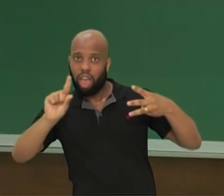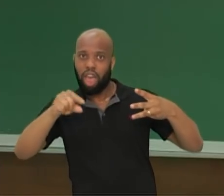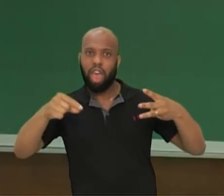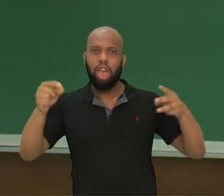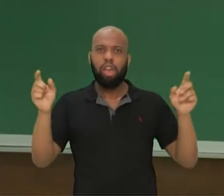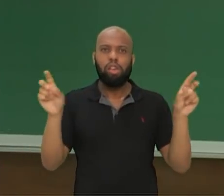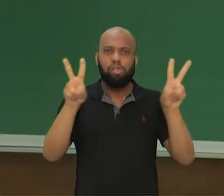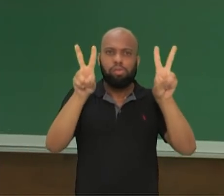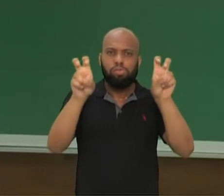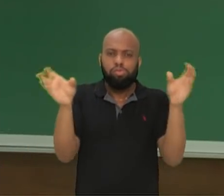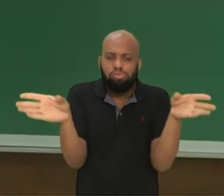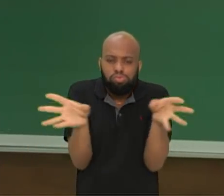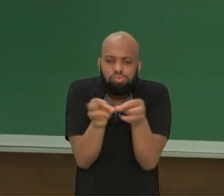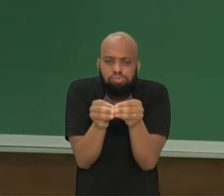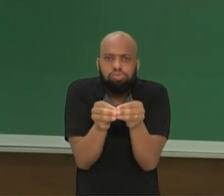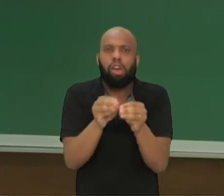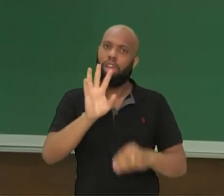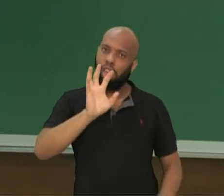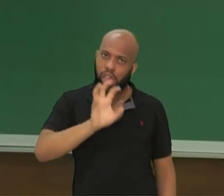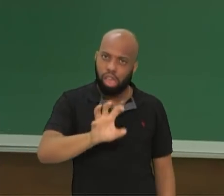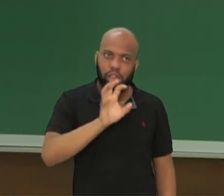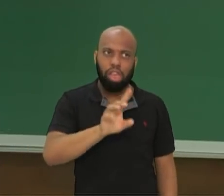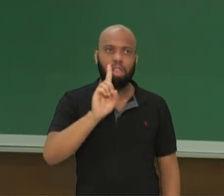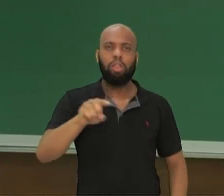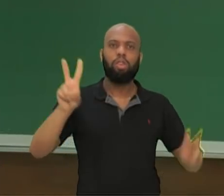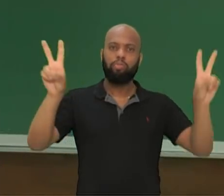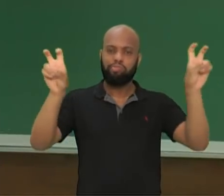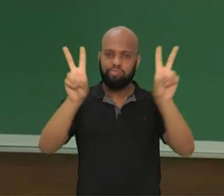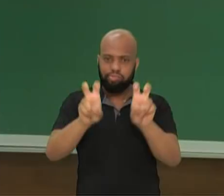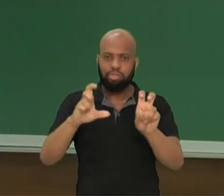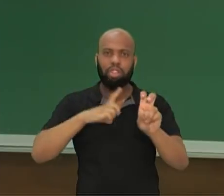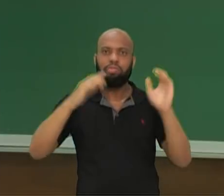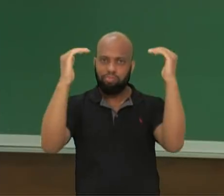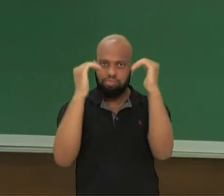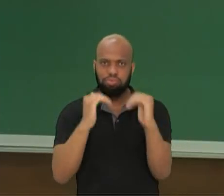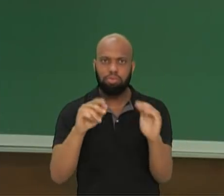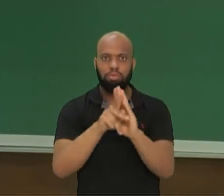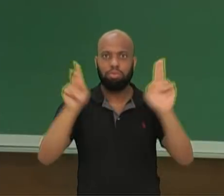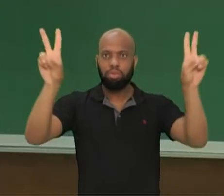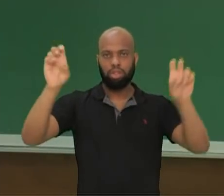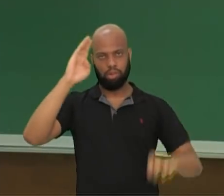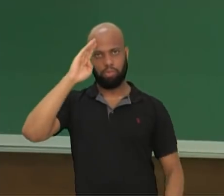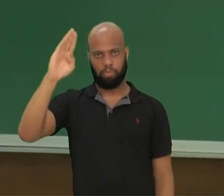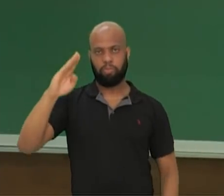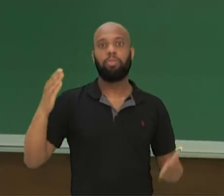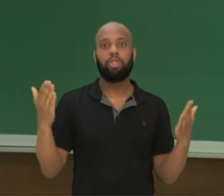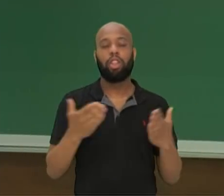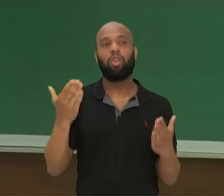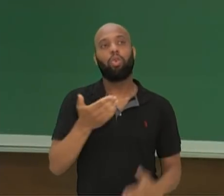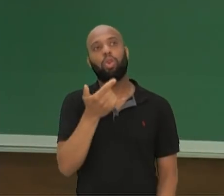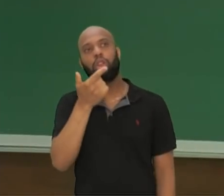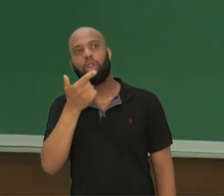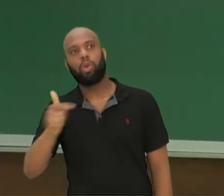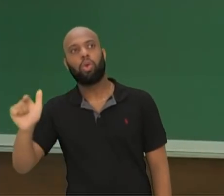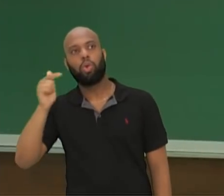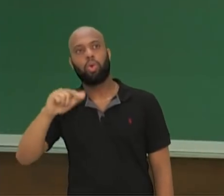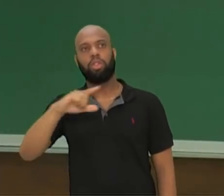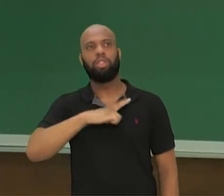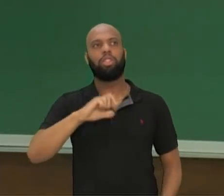de falar sobre o subtítulo, que é o que fica abaixo do título, ok? Então vamos para mais